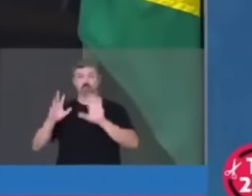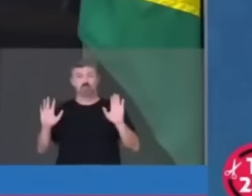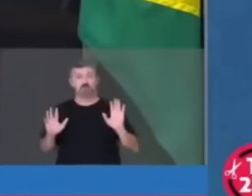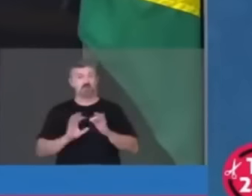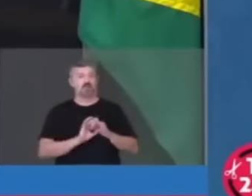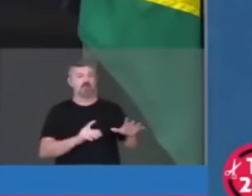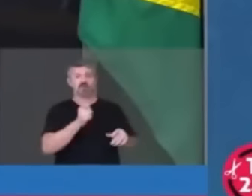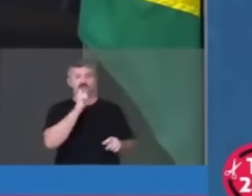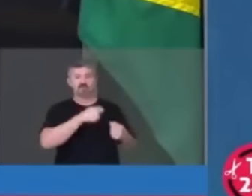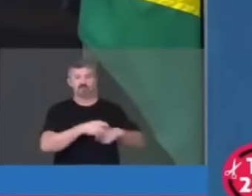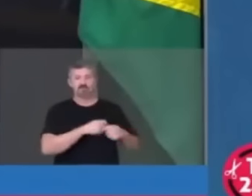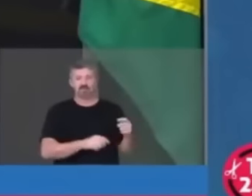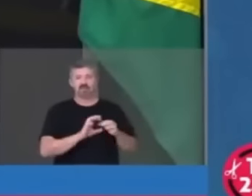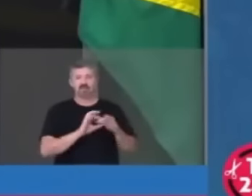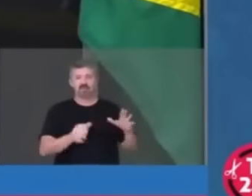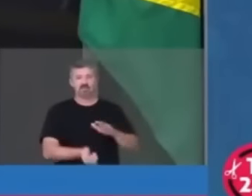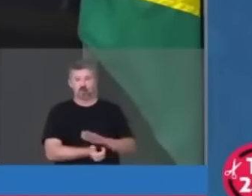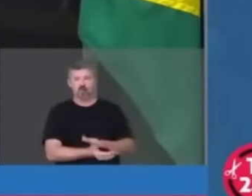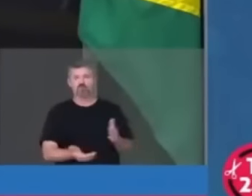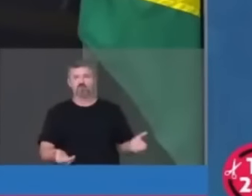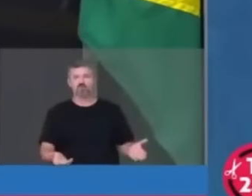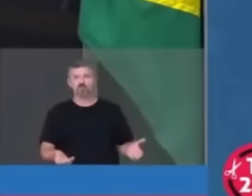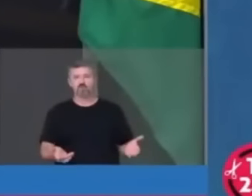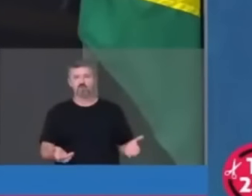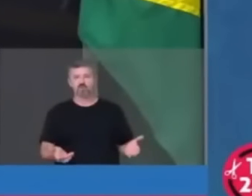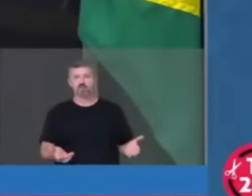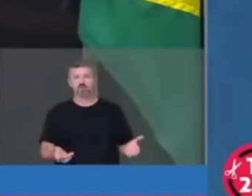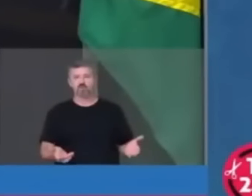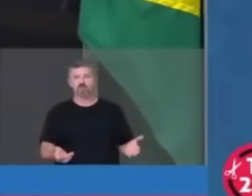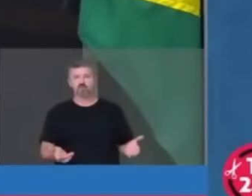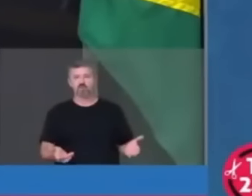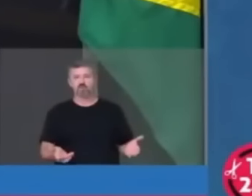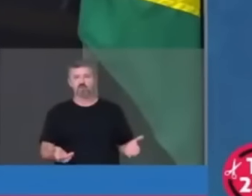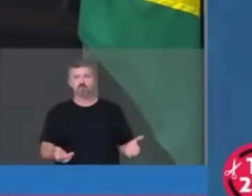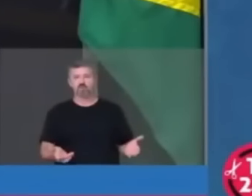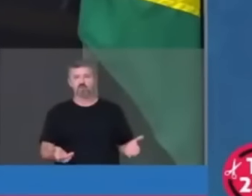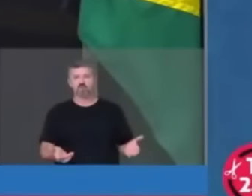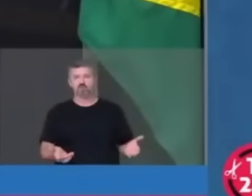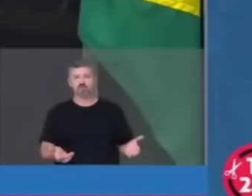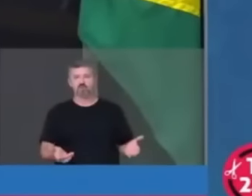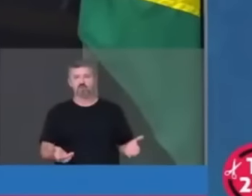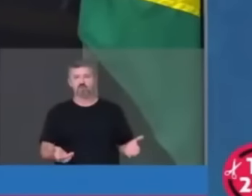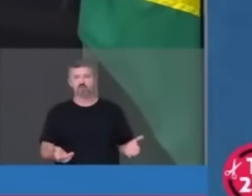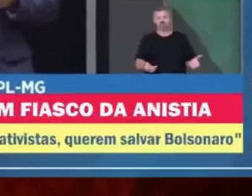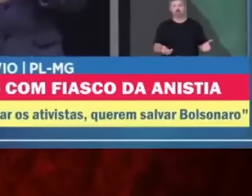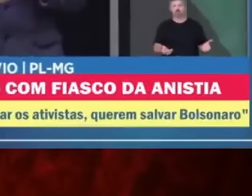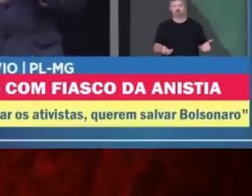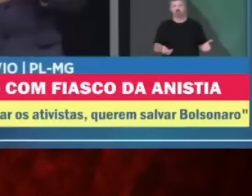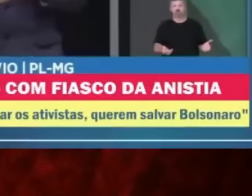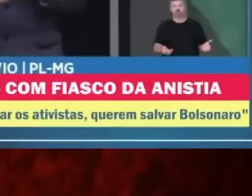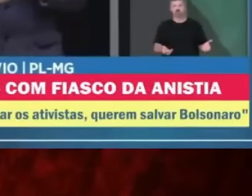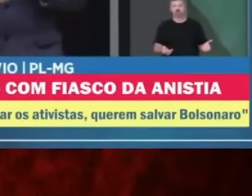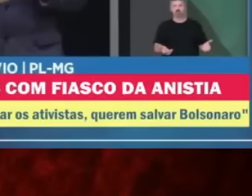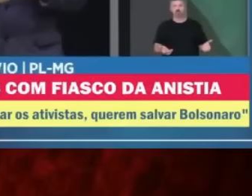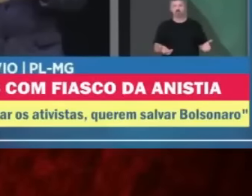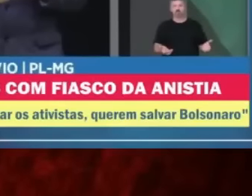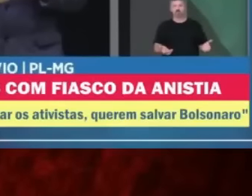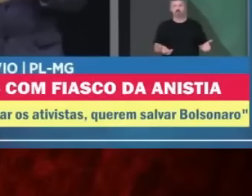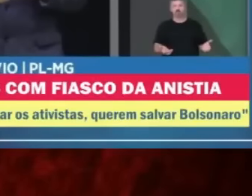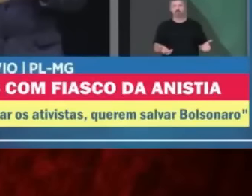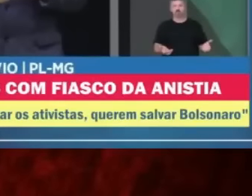libera traficante libera corrupto e isso ó de novo essa falácia ó e eu acho que a gente tem que